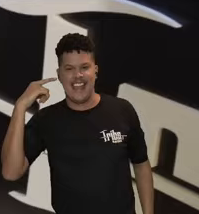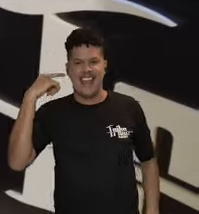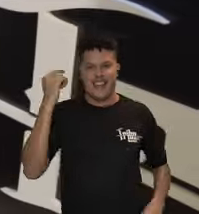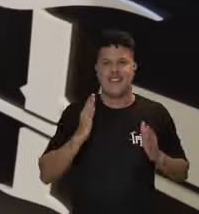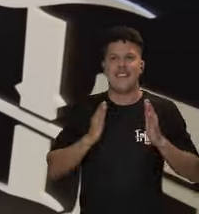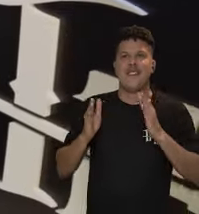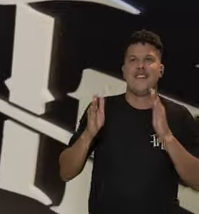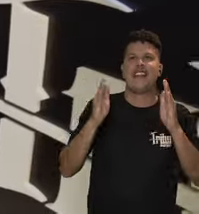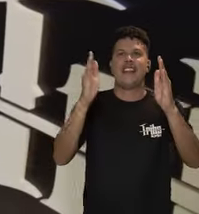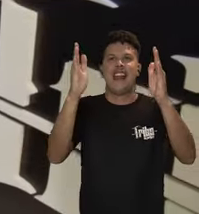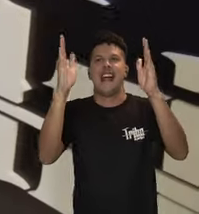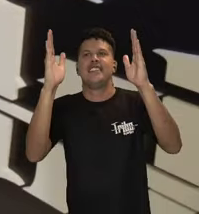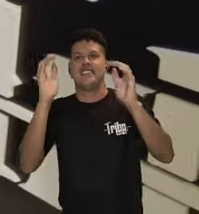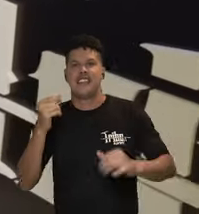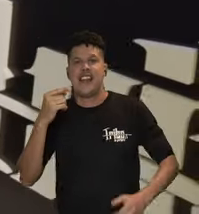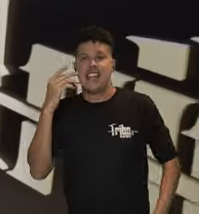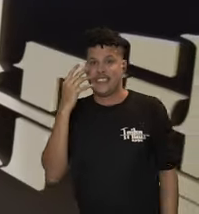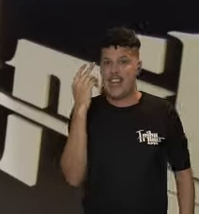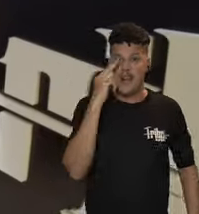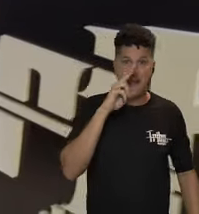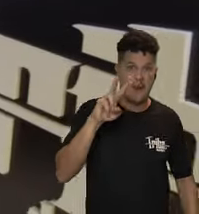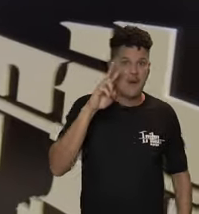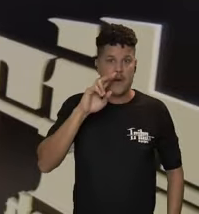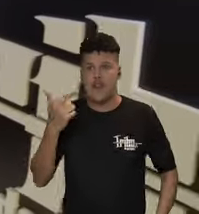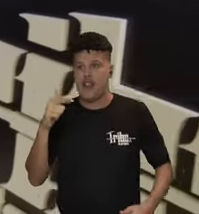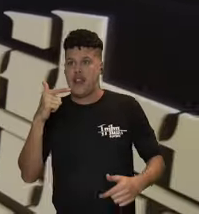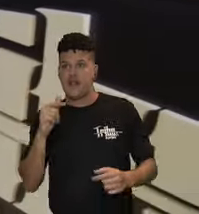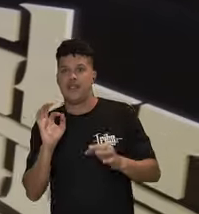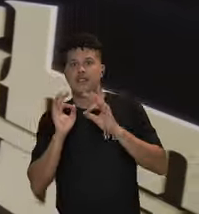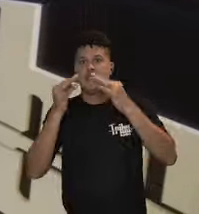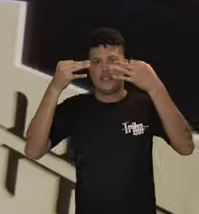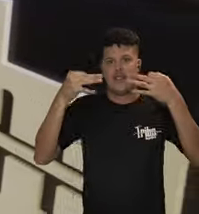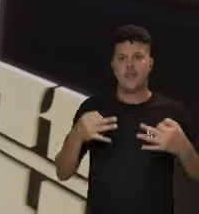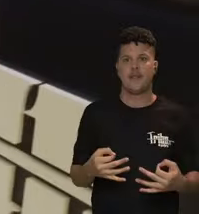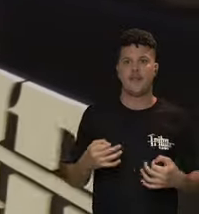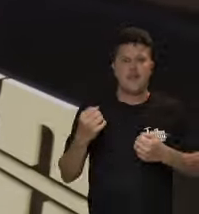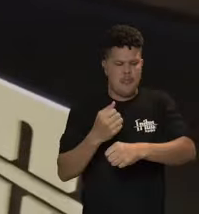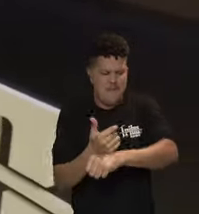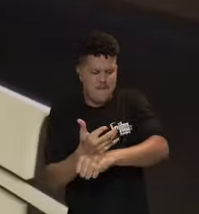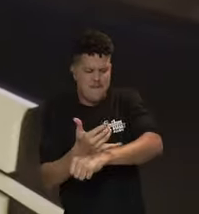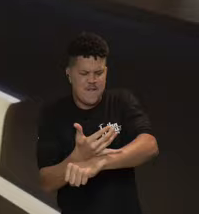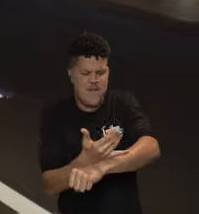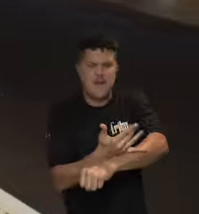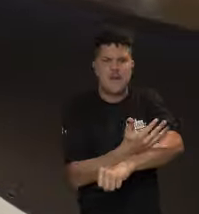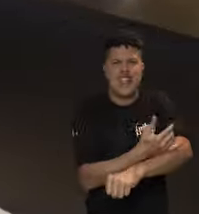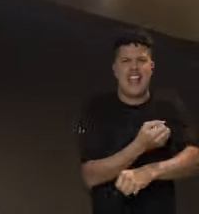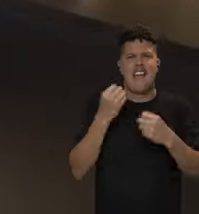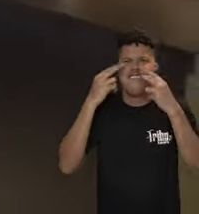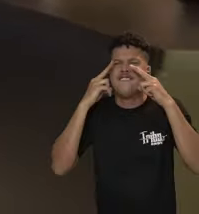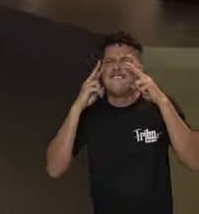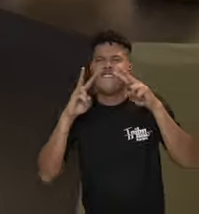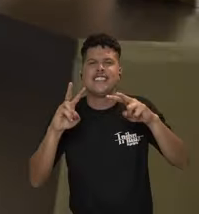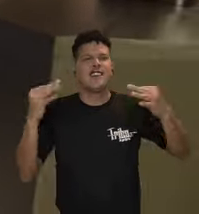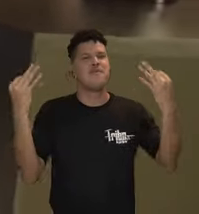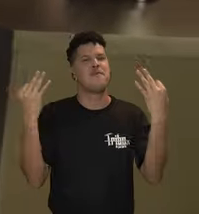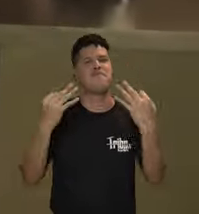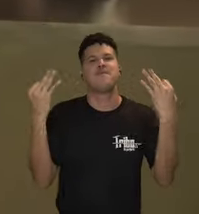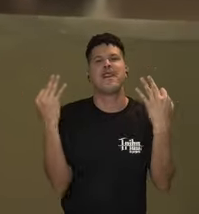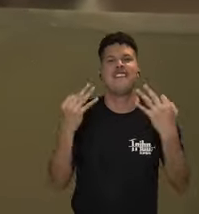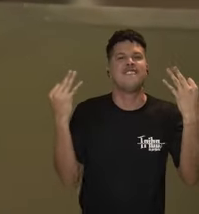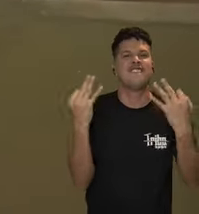se inua, meu olhar sem direção. O que tá fumigando, hein? Visão tá ouro.